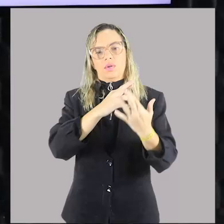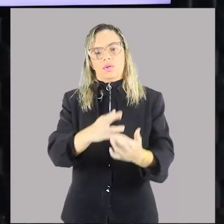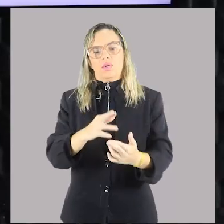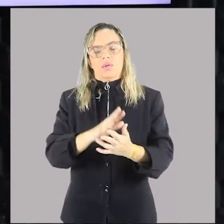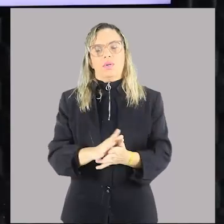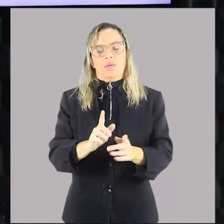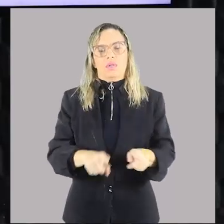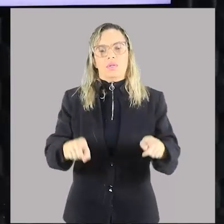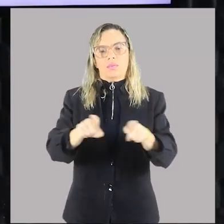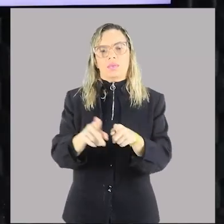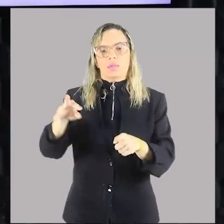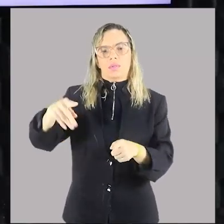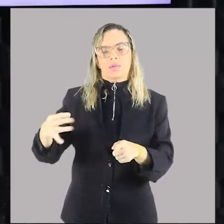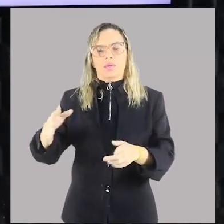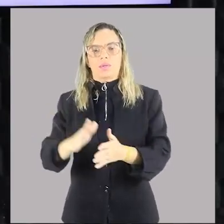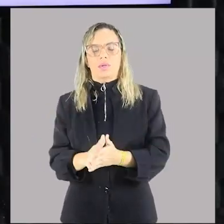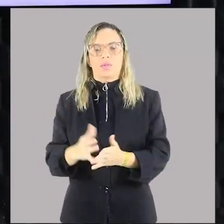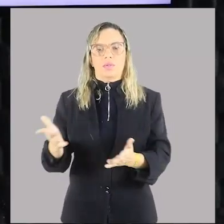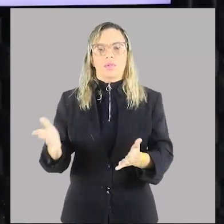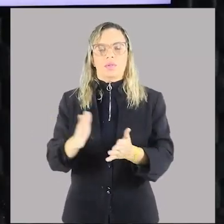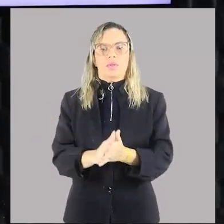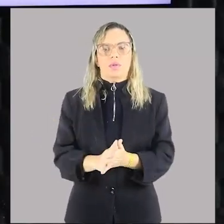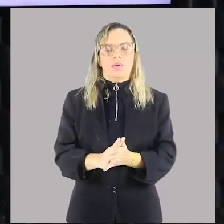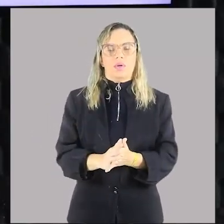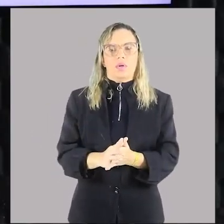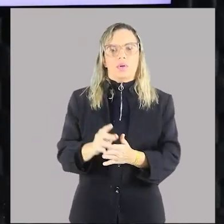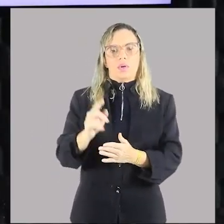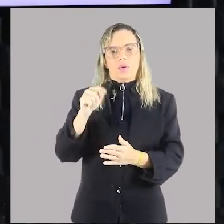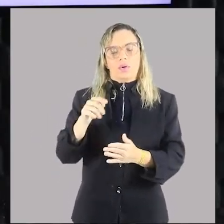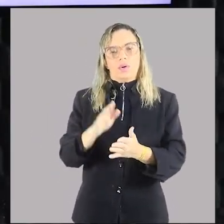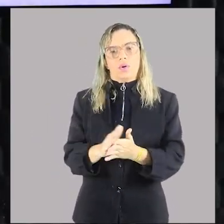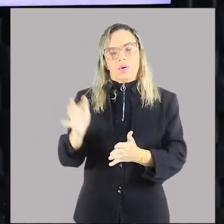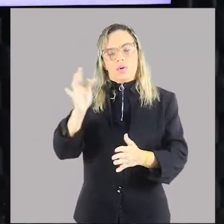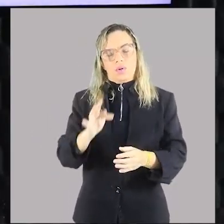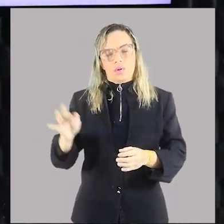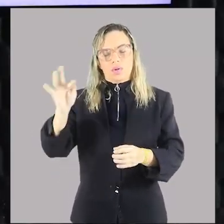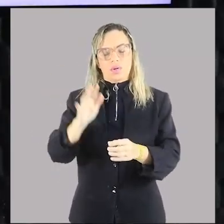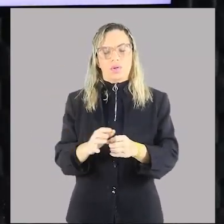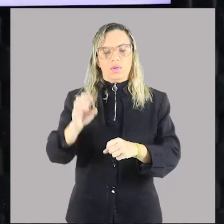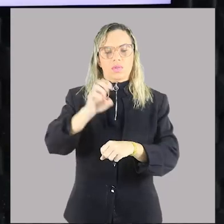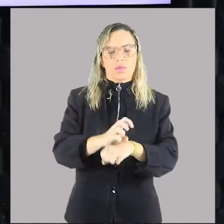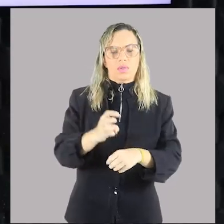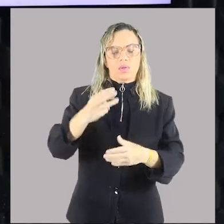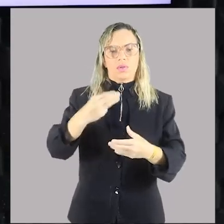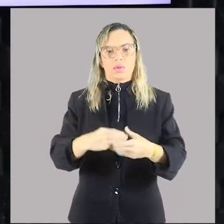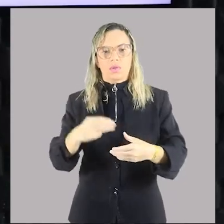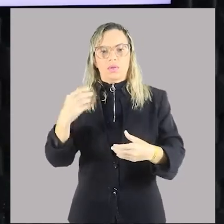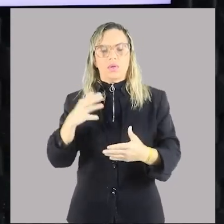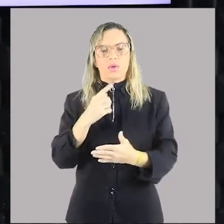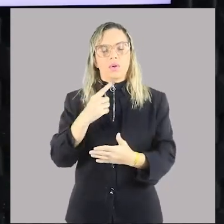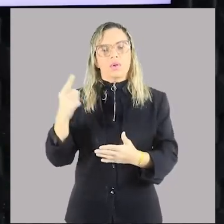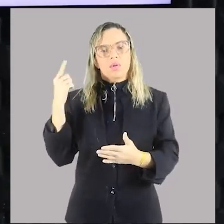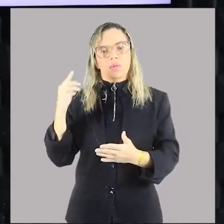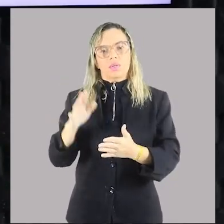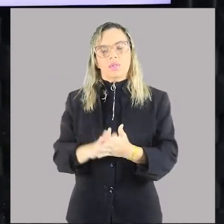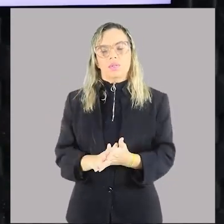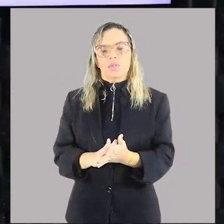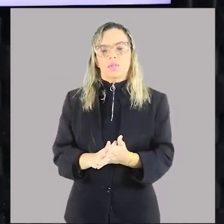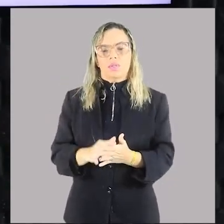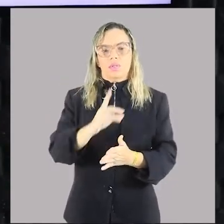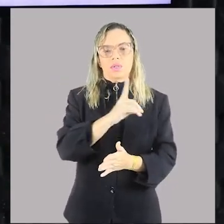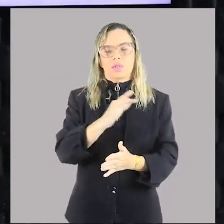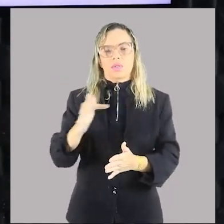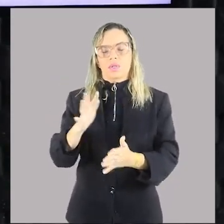pública indireta. Portanto, União, Estados, DF, municípios, autarquias, fundações, empresas públicas e sociedades